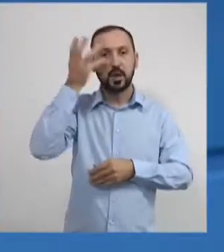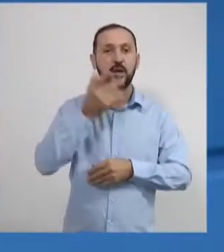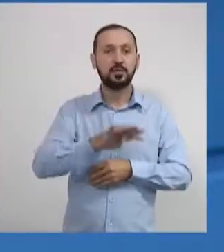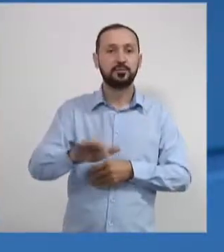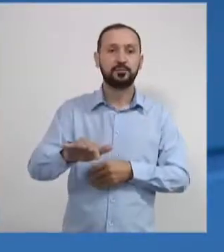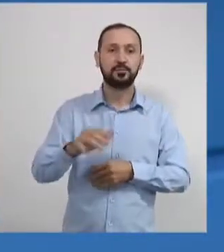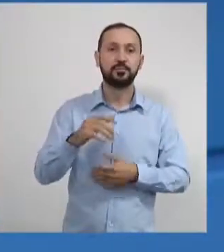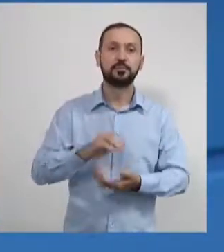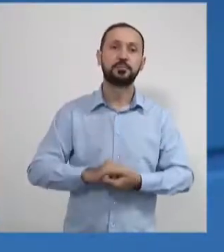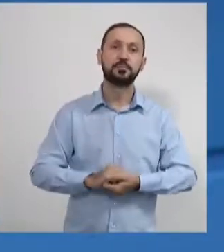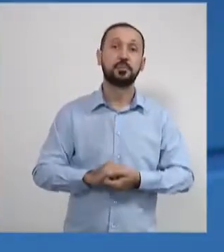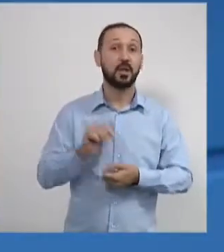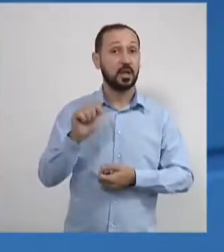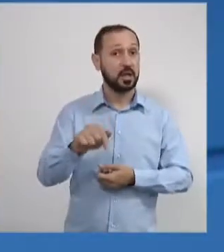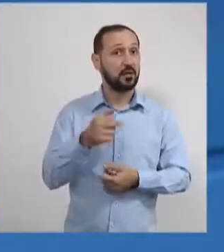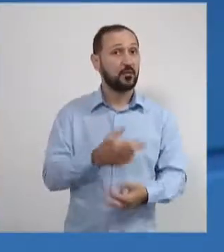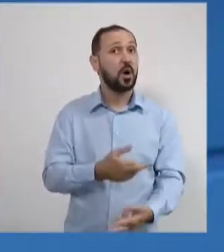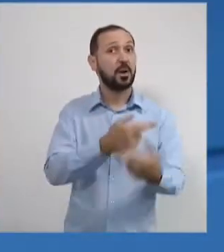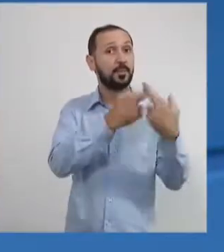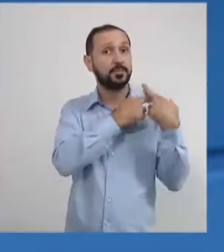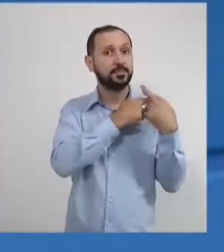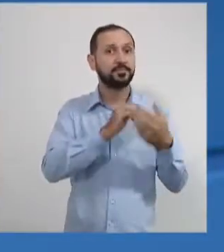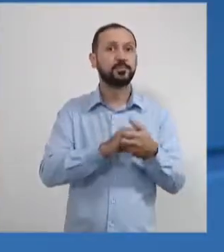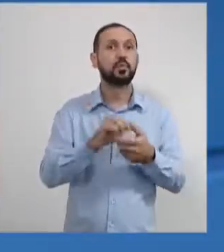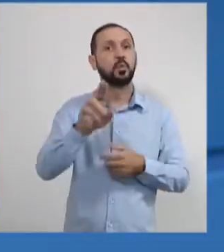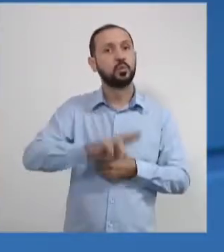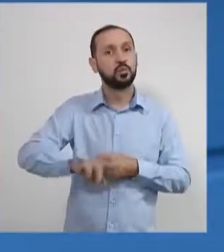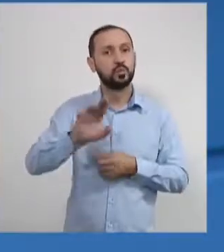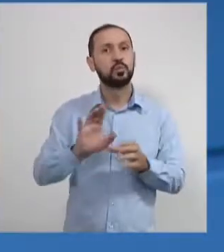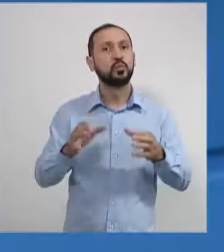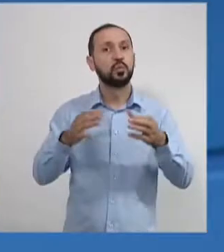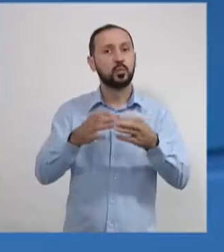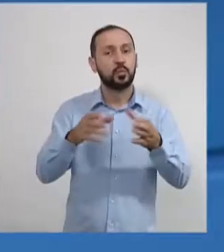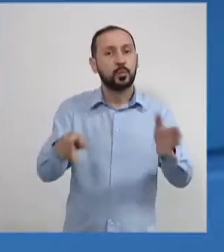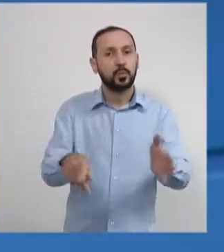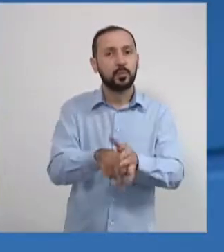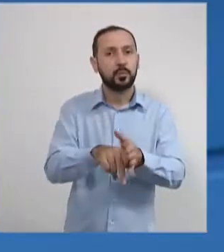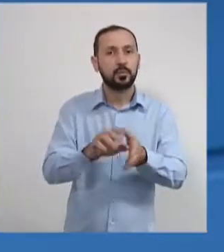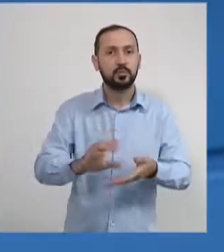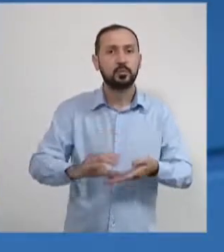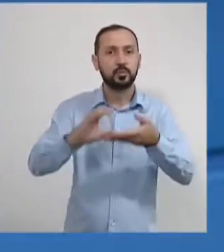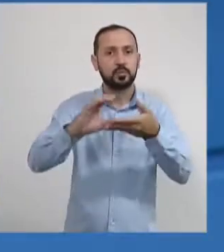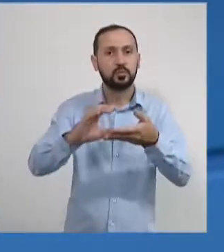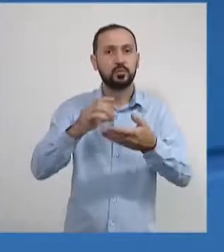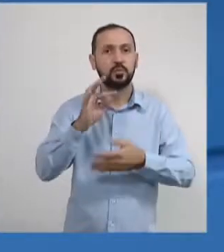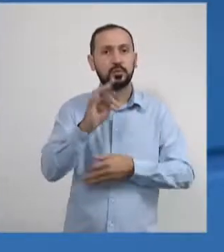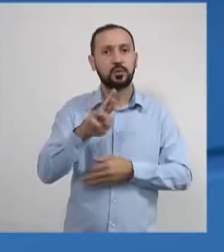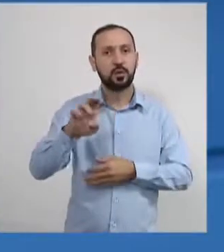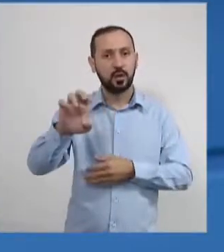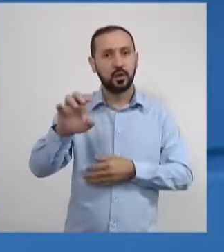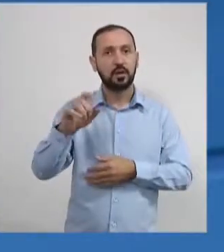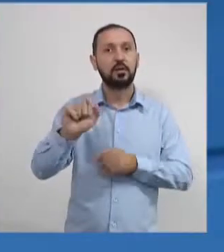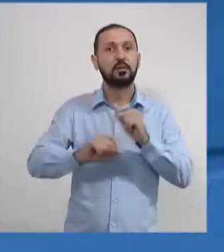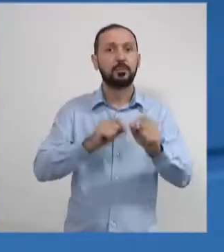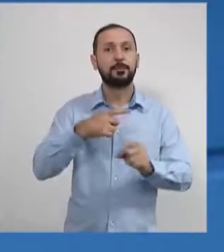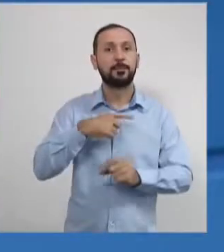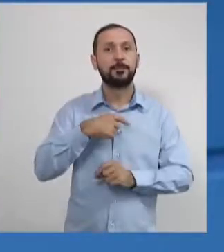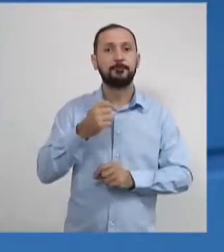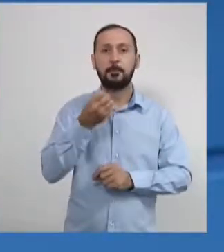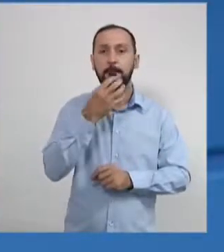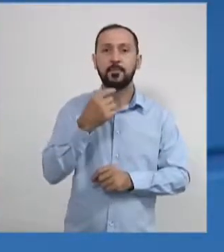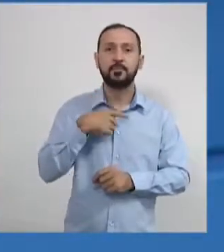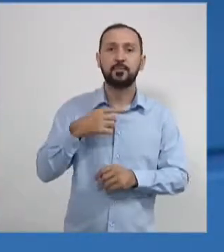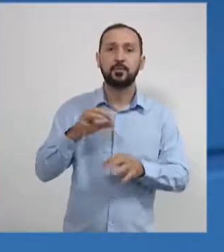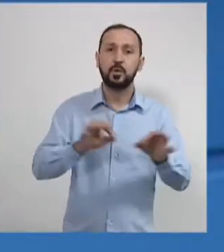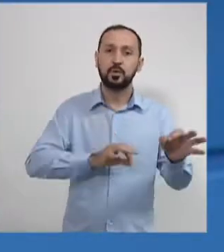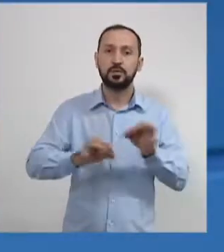o CMDAS. Então, ele que foi responsável, através de uma comissão do Conselho, junto com o TRE para as eleições. E aí, obviamente, que a SAS teve que fazer